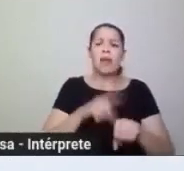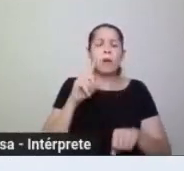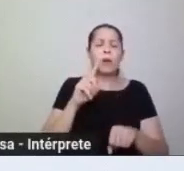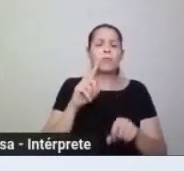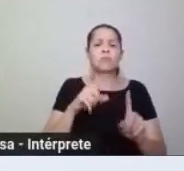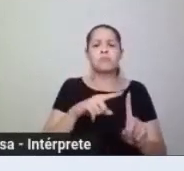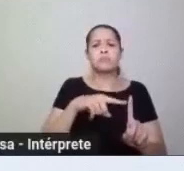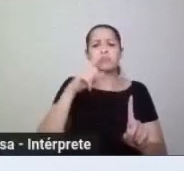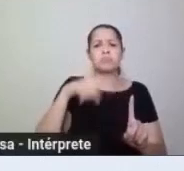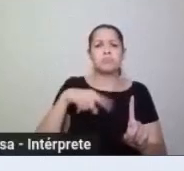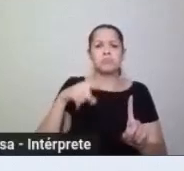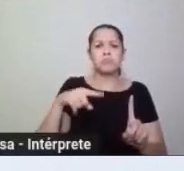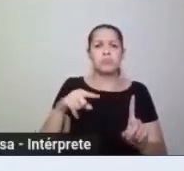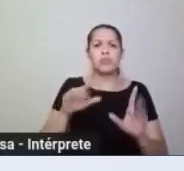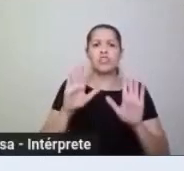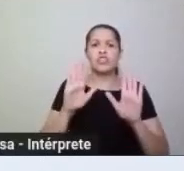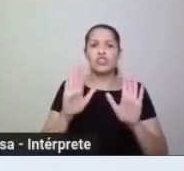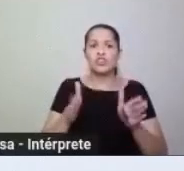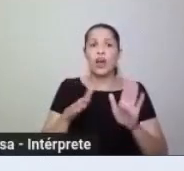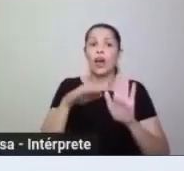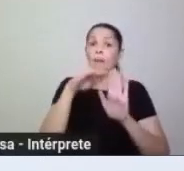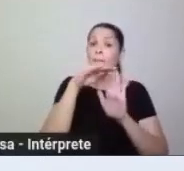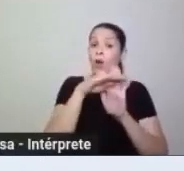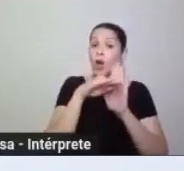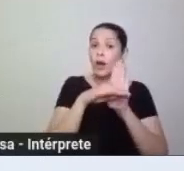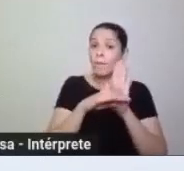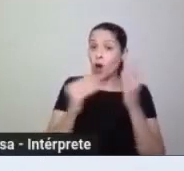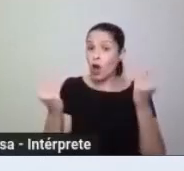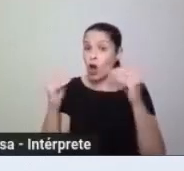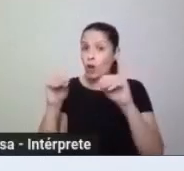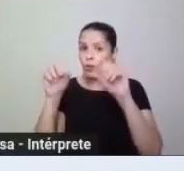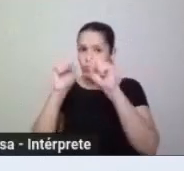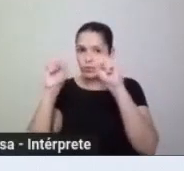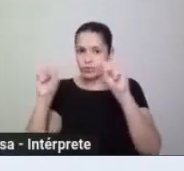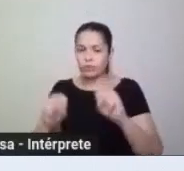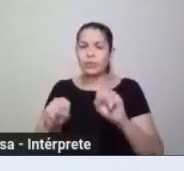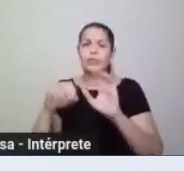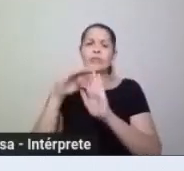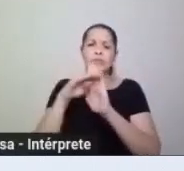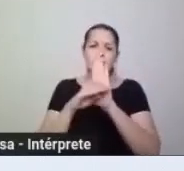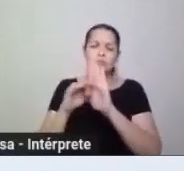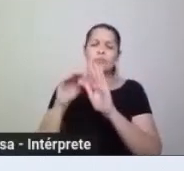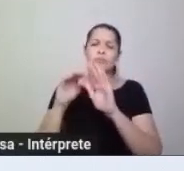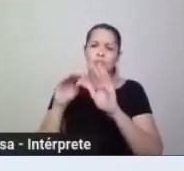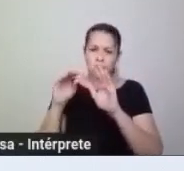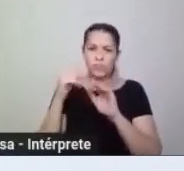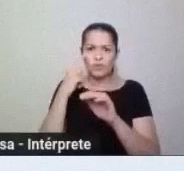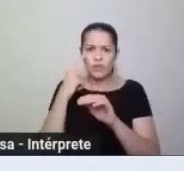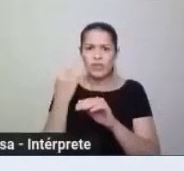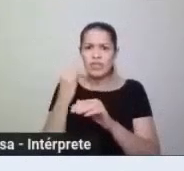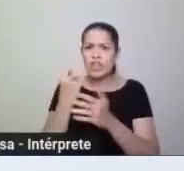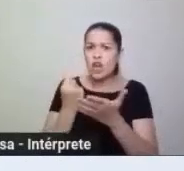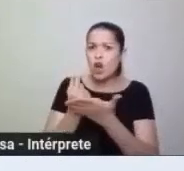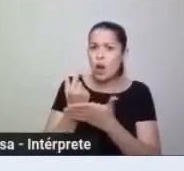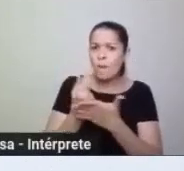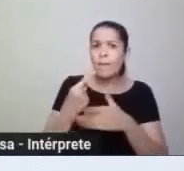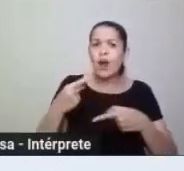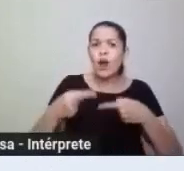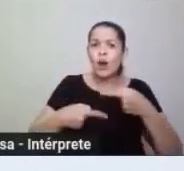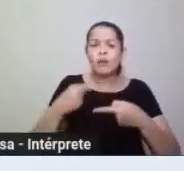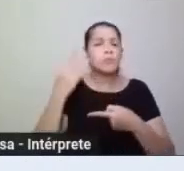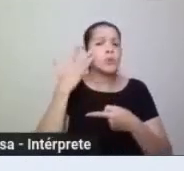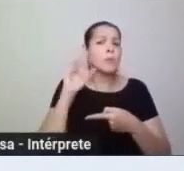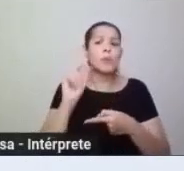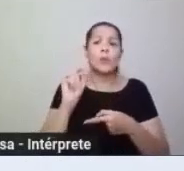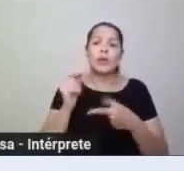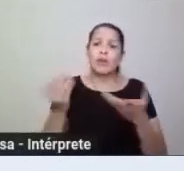gente já entrou na programação, né? Programou para poder ver se comprava rolamento, que a gente não sabia o que era, que